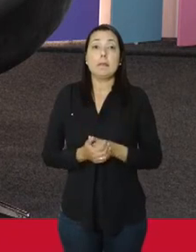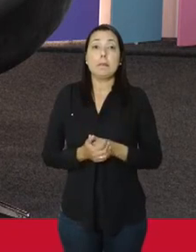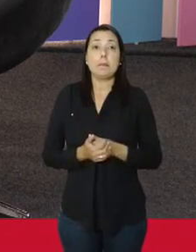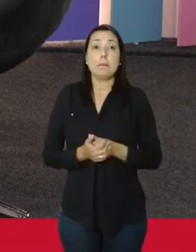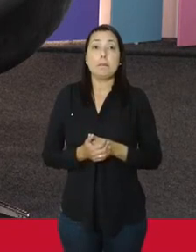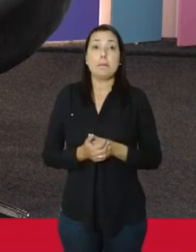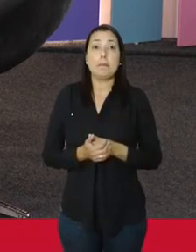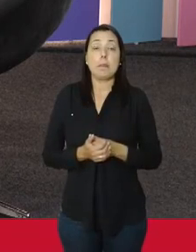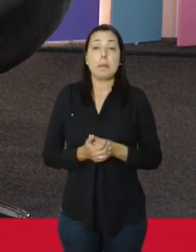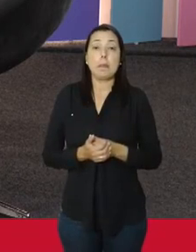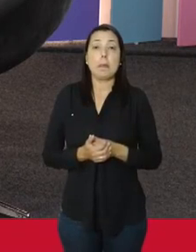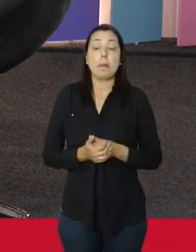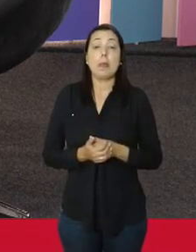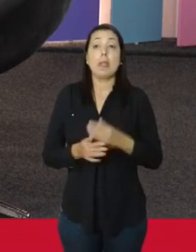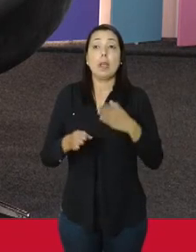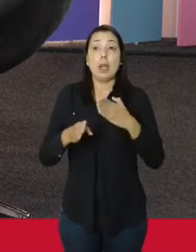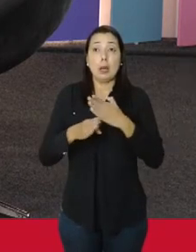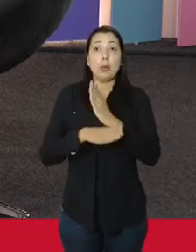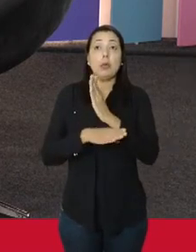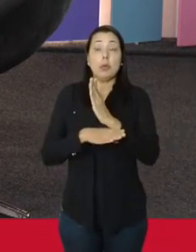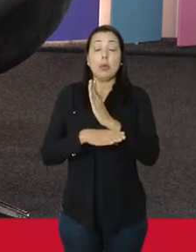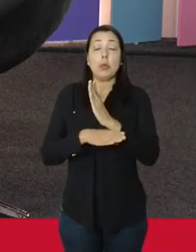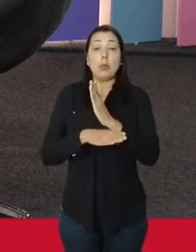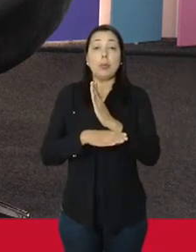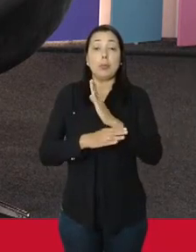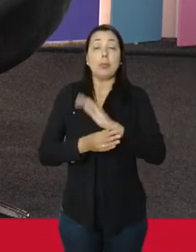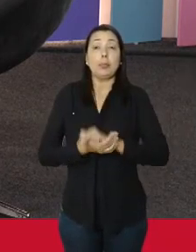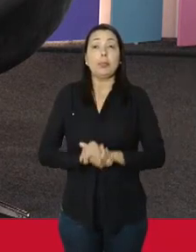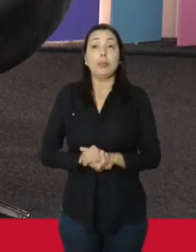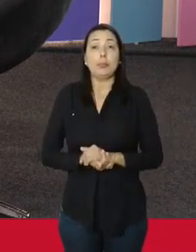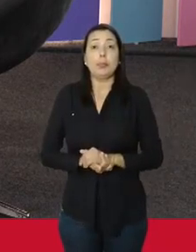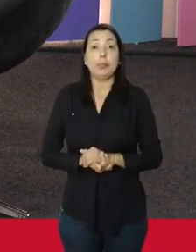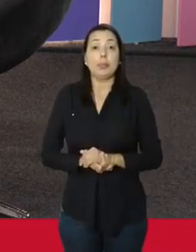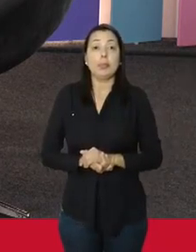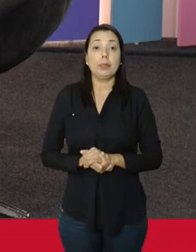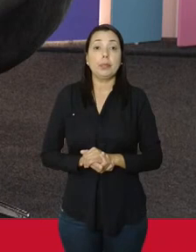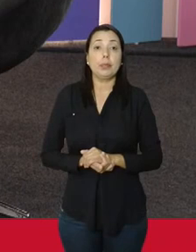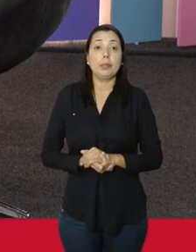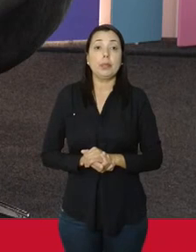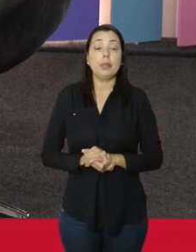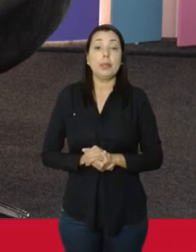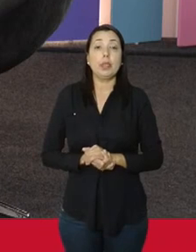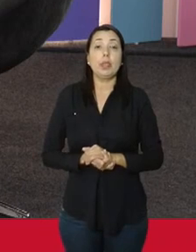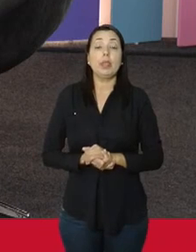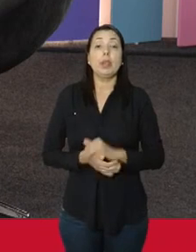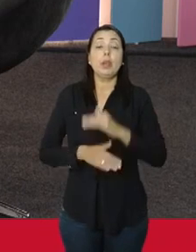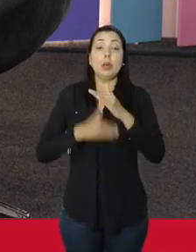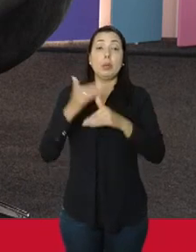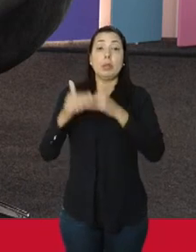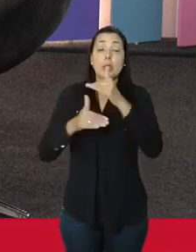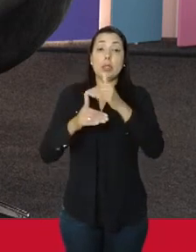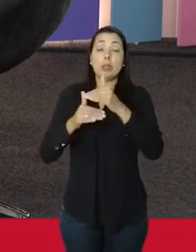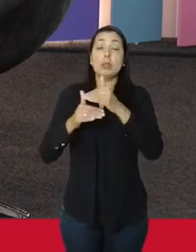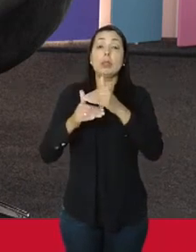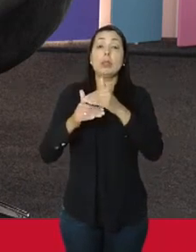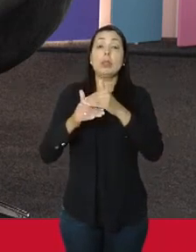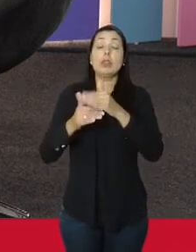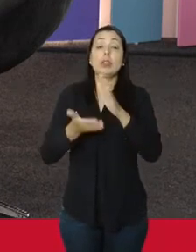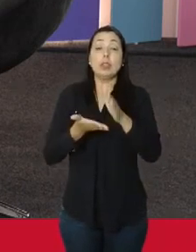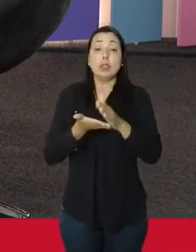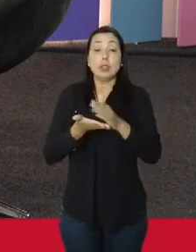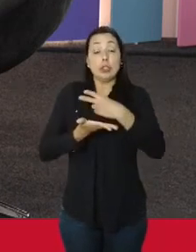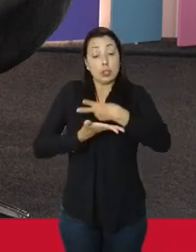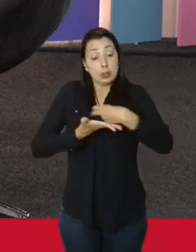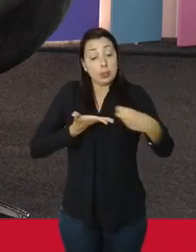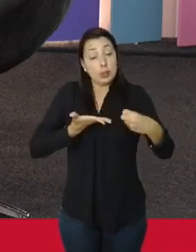que aprovou, né, o processo de impeachment da presidenta Dilma.